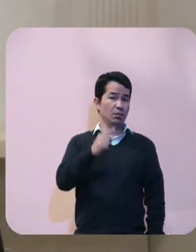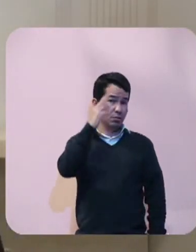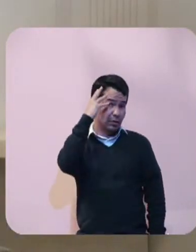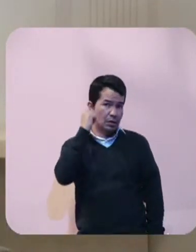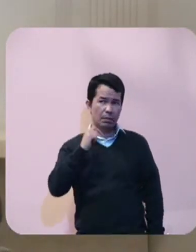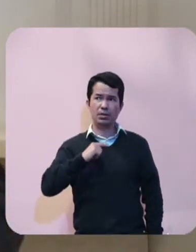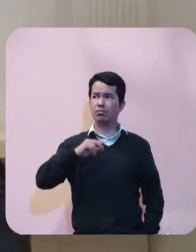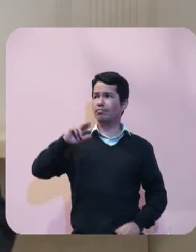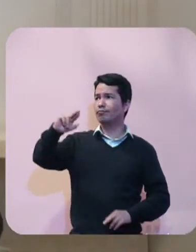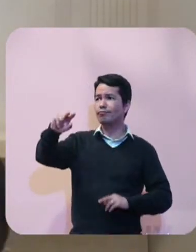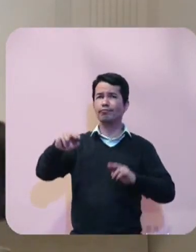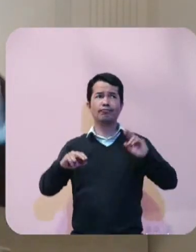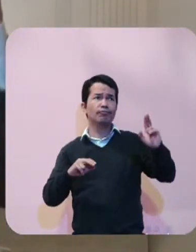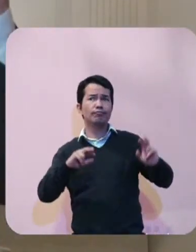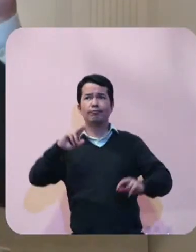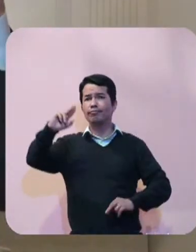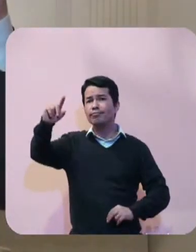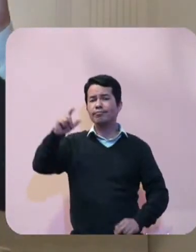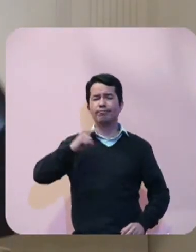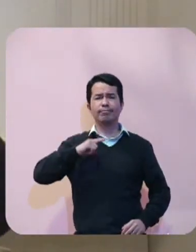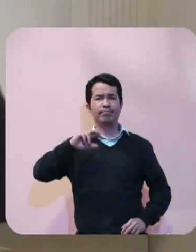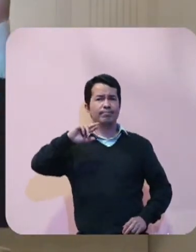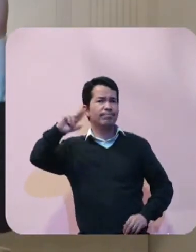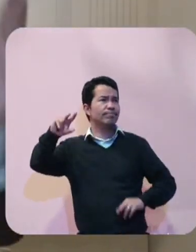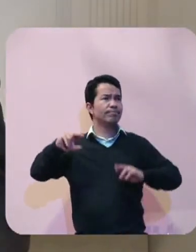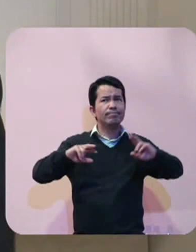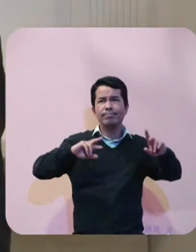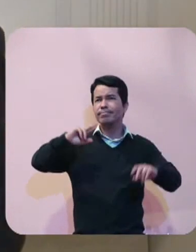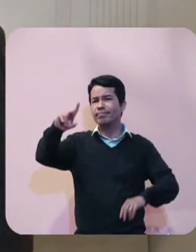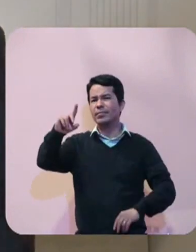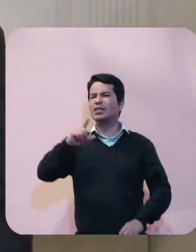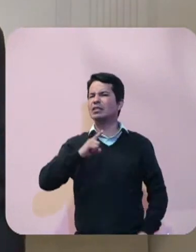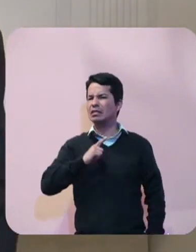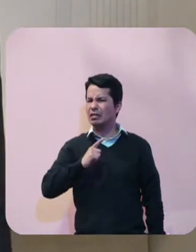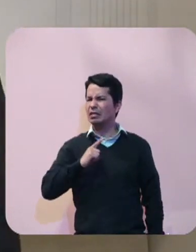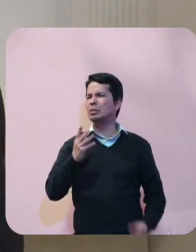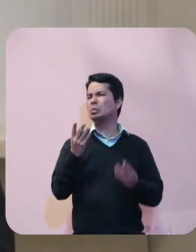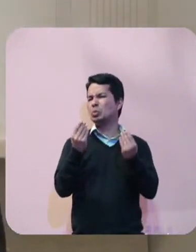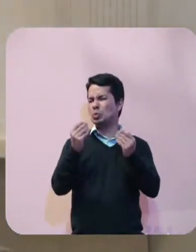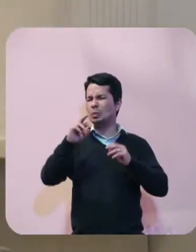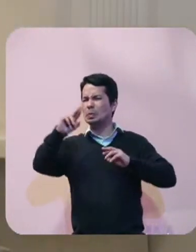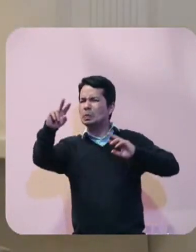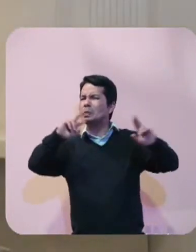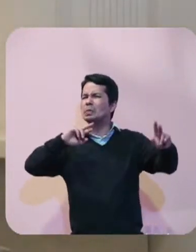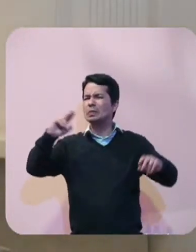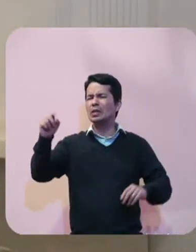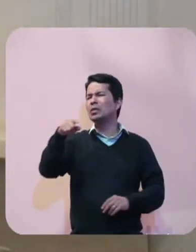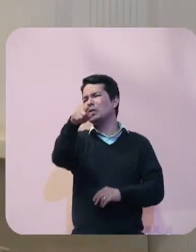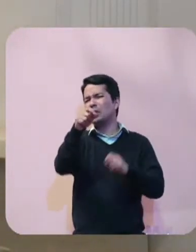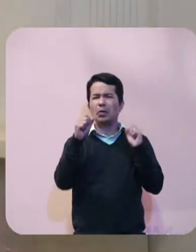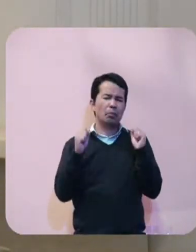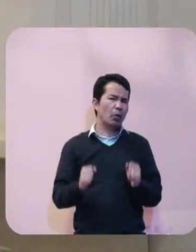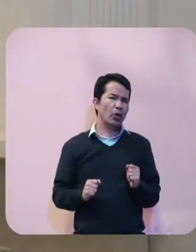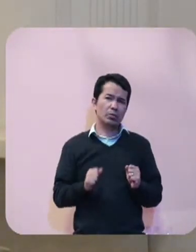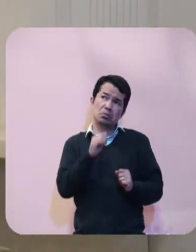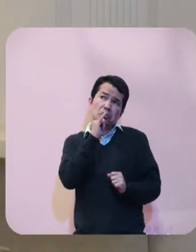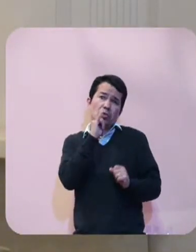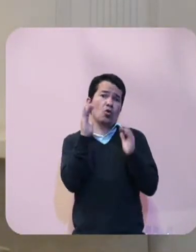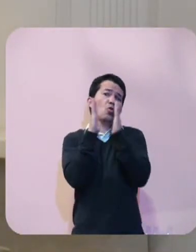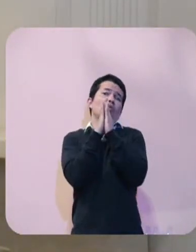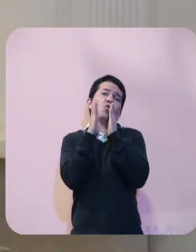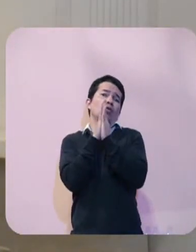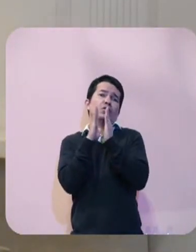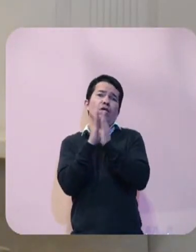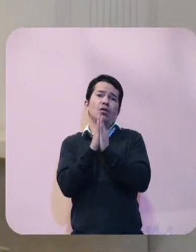E eu poderia aqui citar vários exemplos desses motivos que aparecem na Bíblia. Ore por proteção na vida